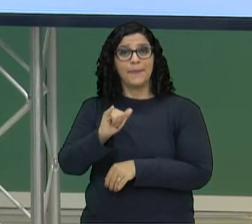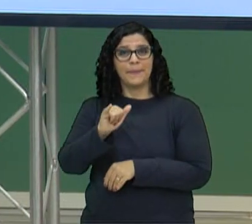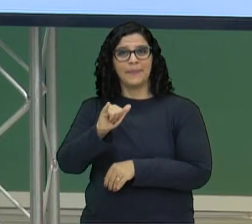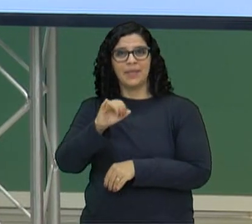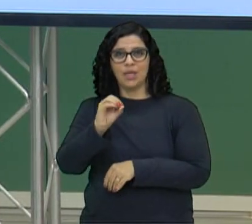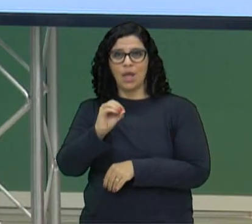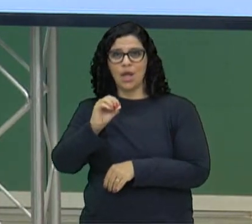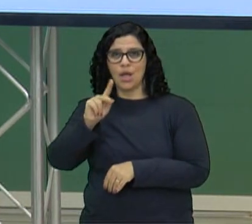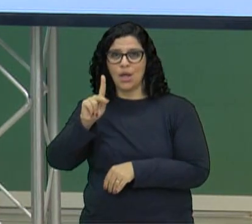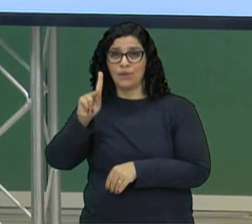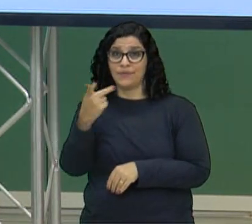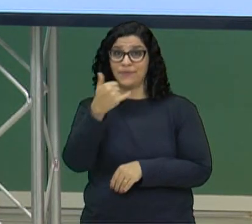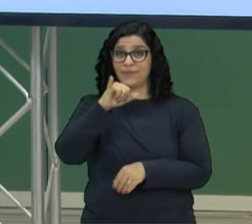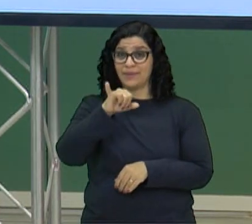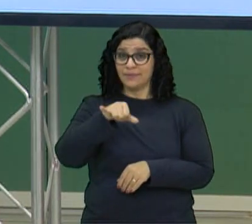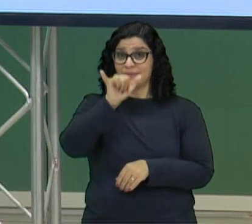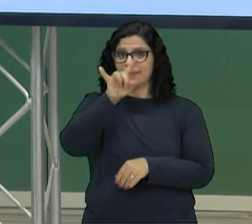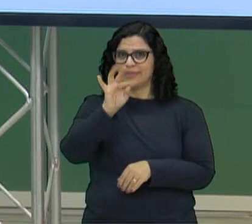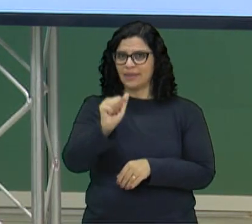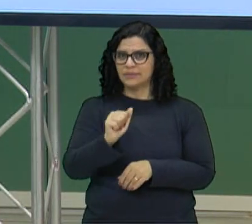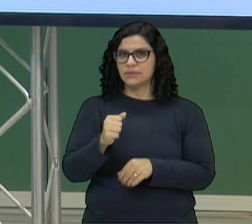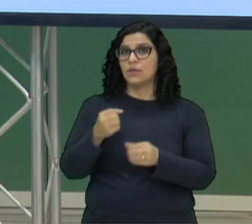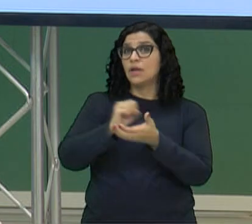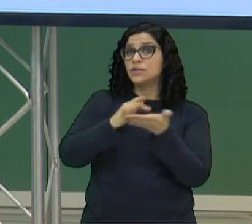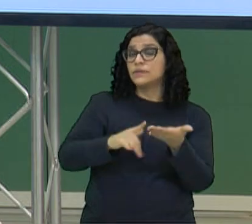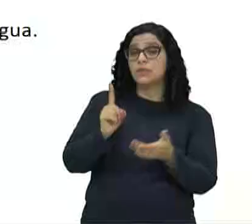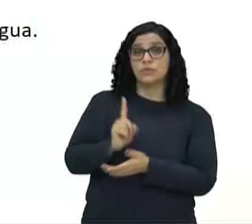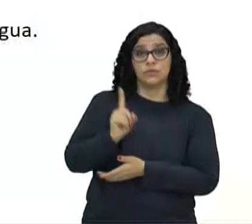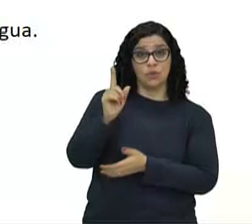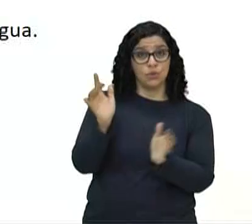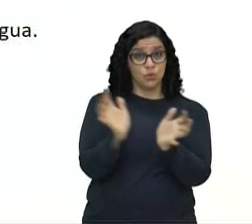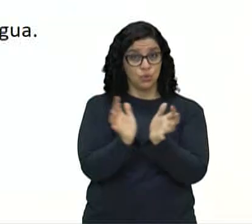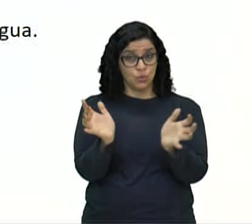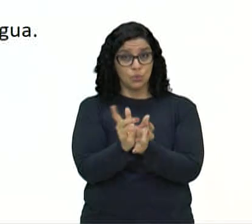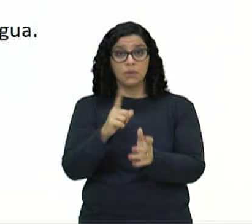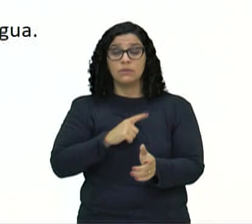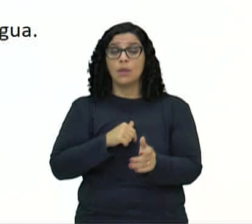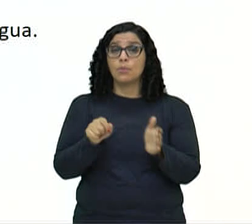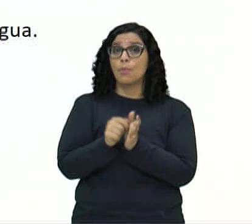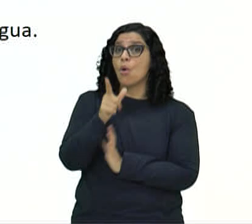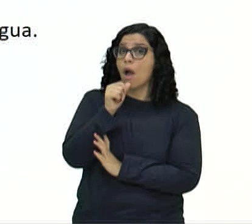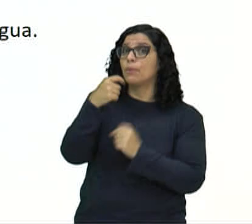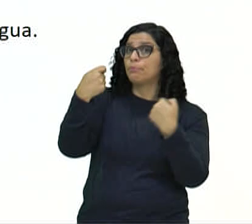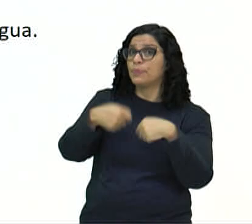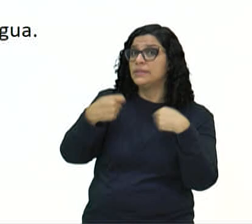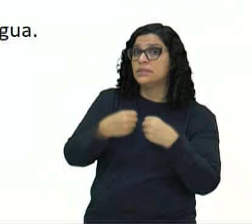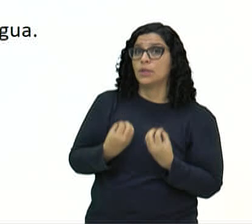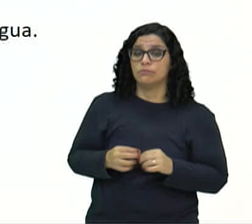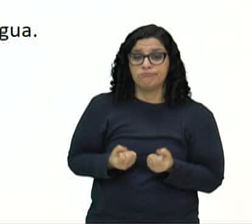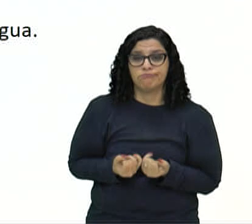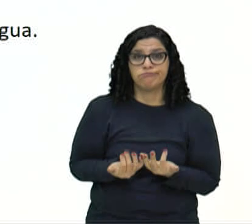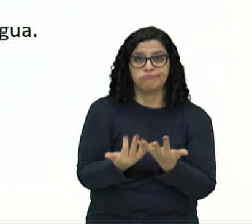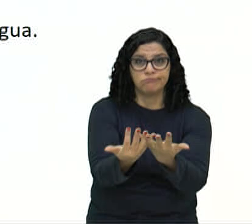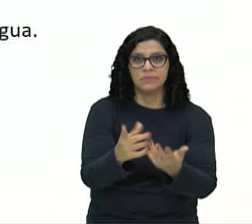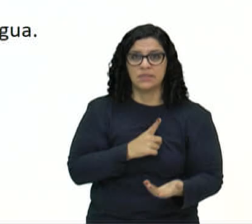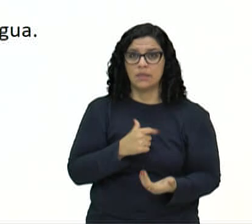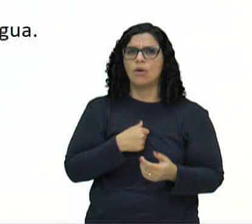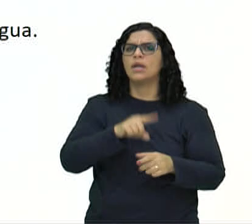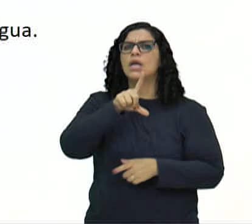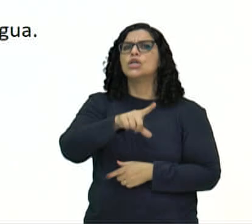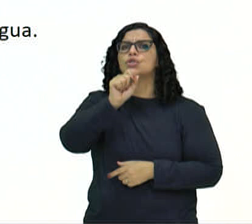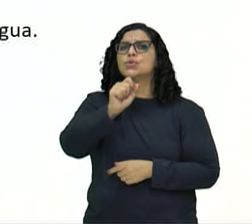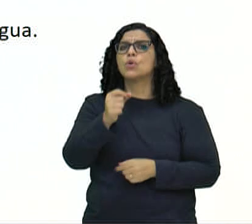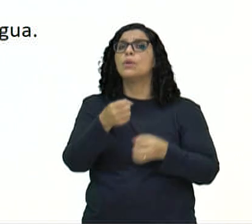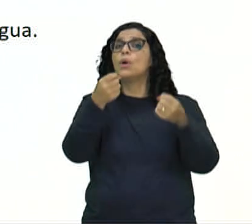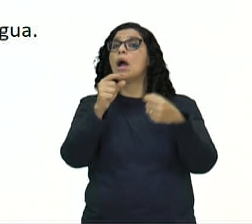solo. Exercício para nós. As briófitas são plantas que necessitam da água para a reprodução. Marque a alternativa